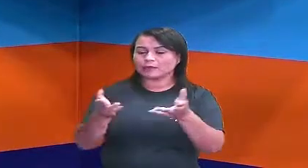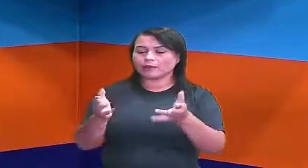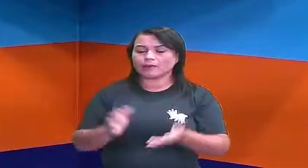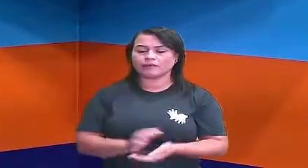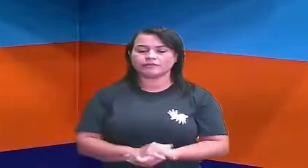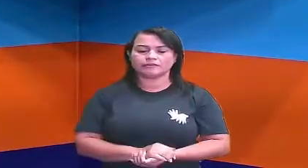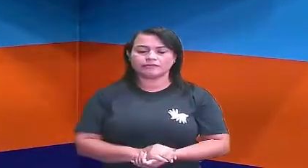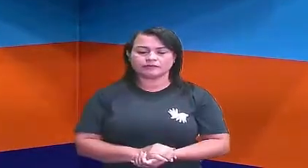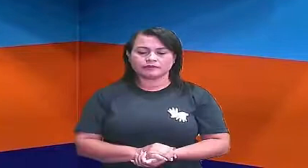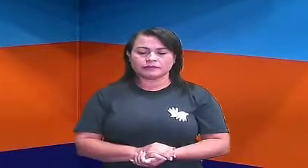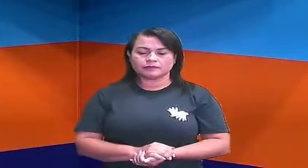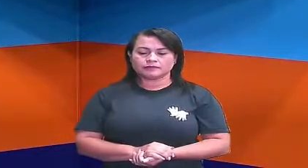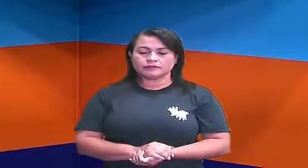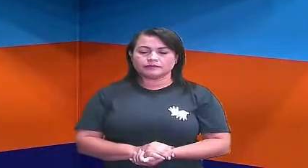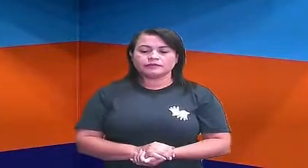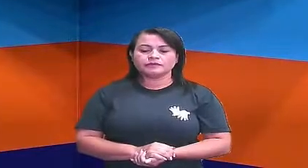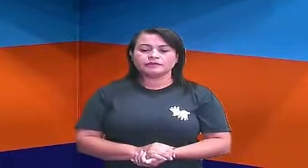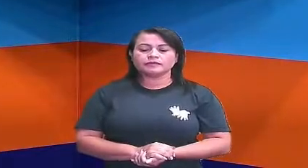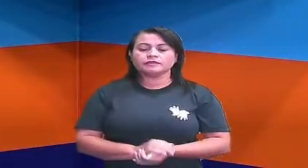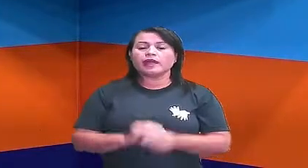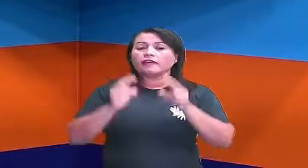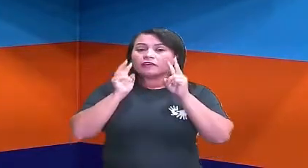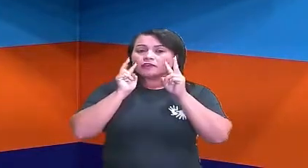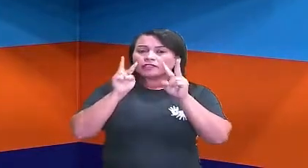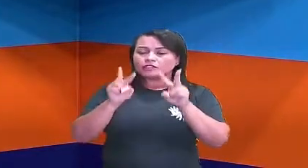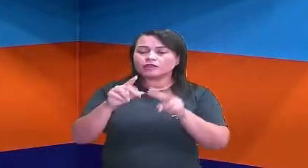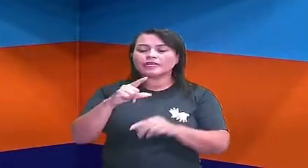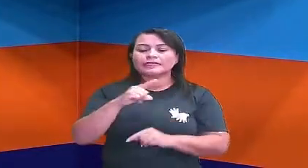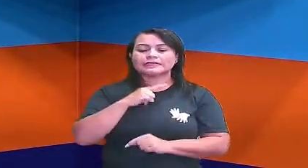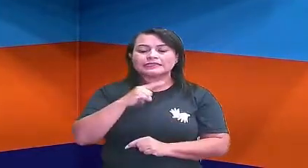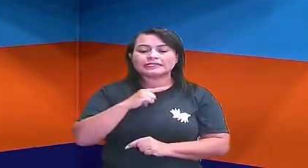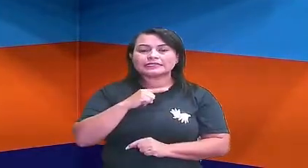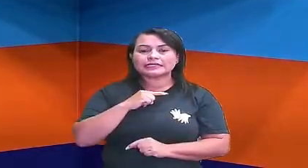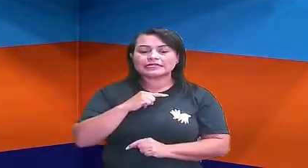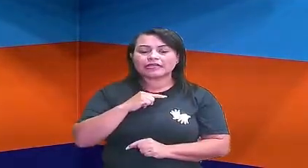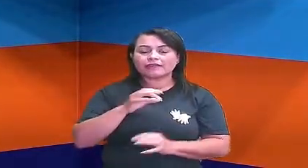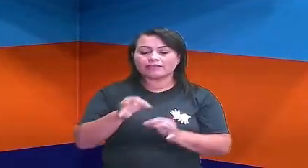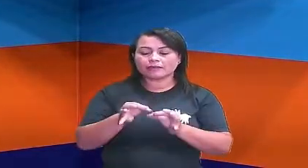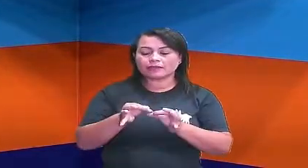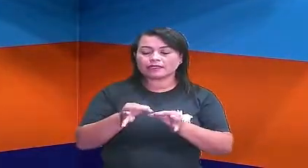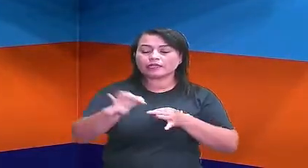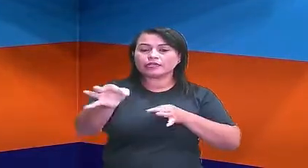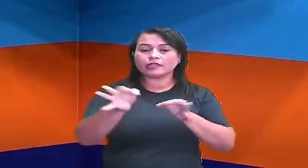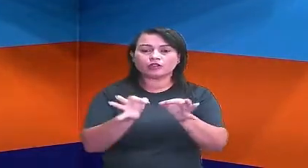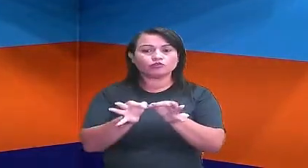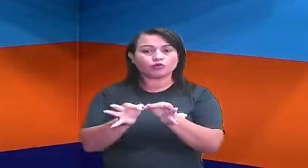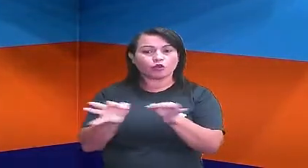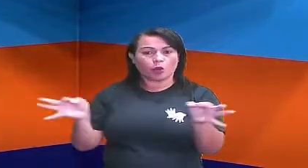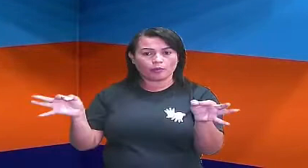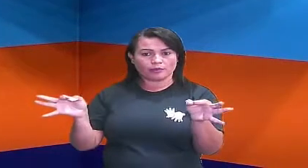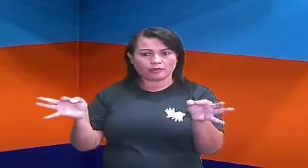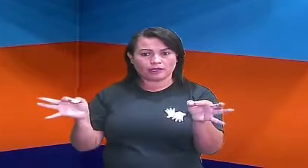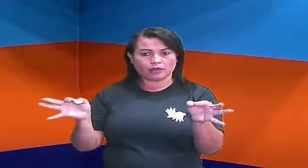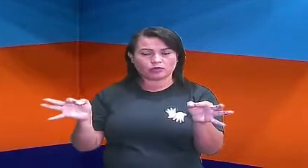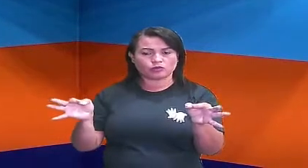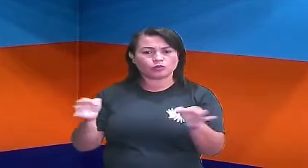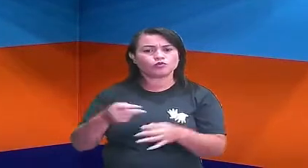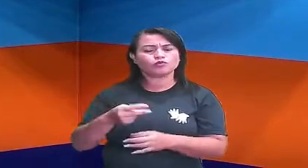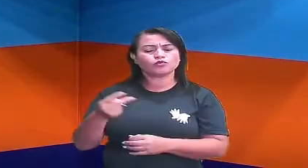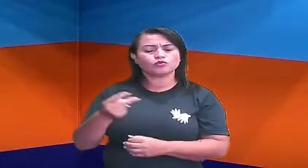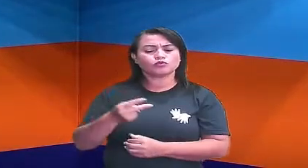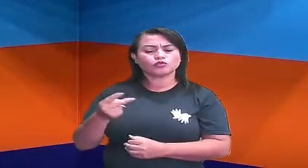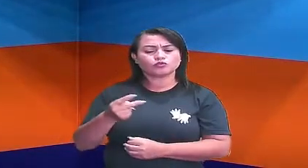agora. Veja só, se foi dada a medida do comprimento e da largura,